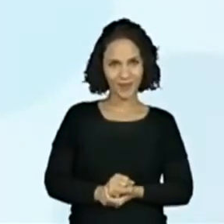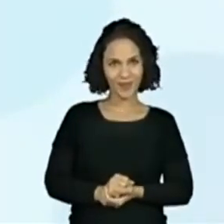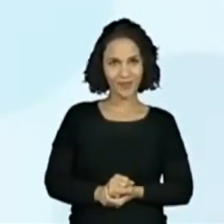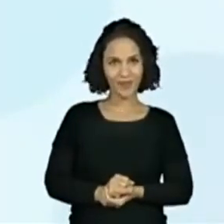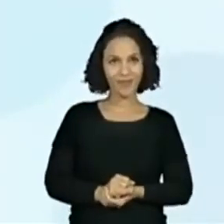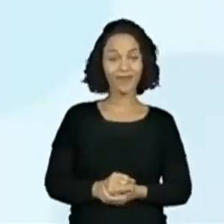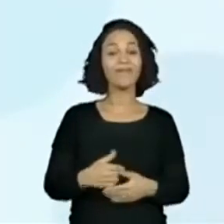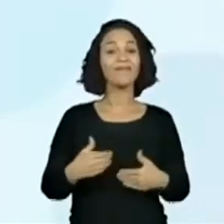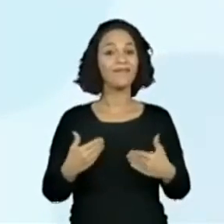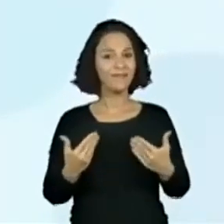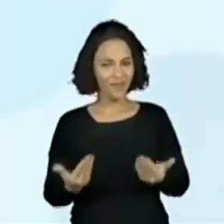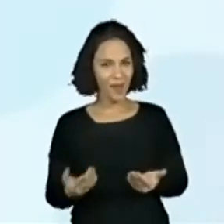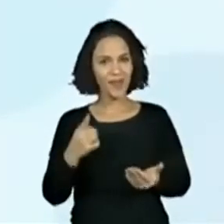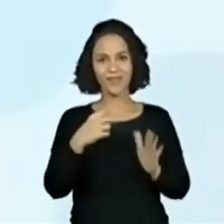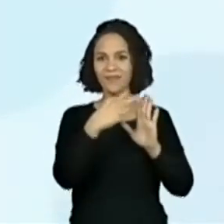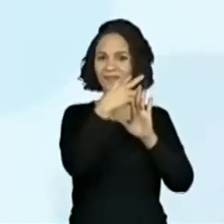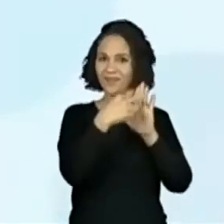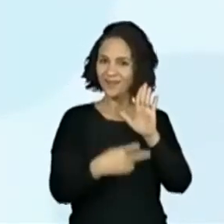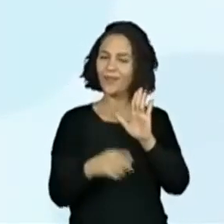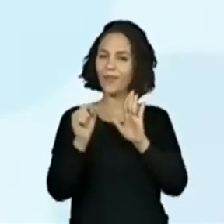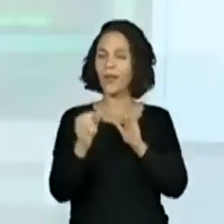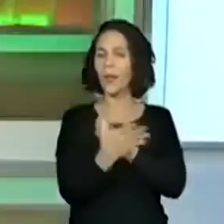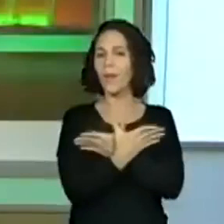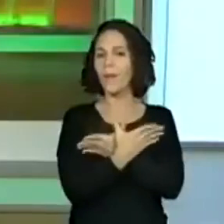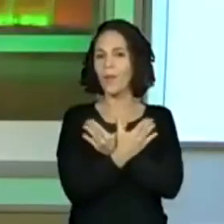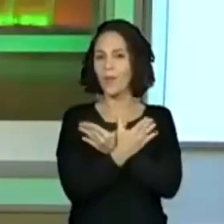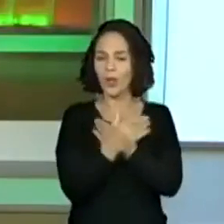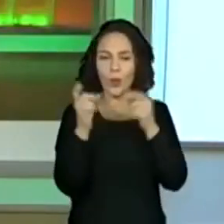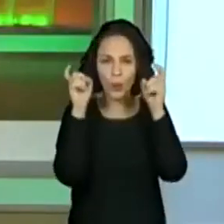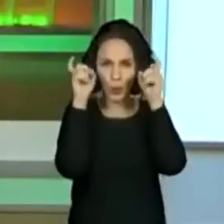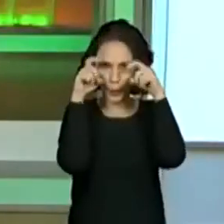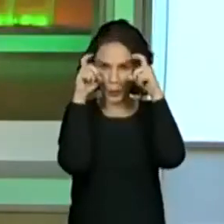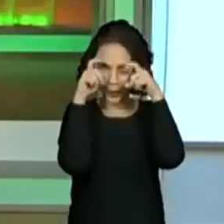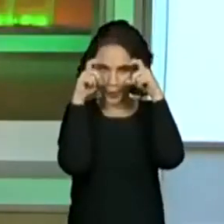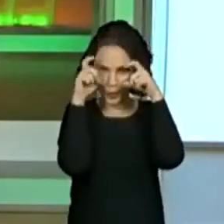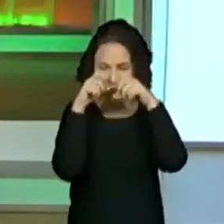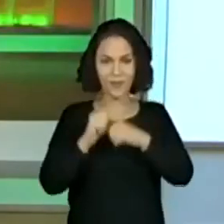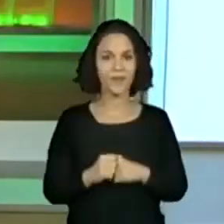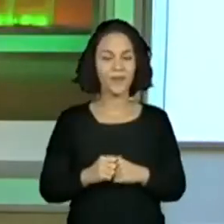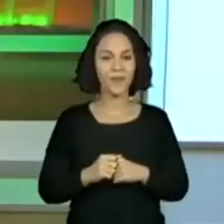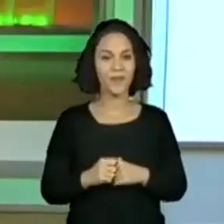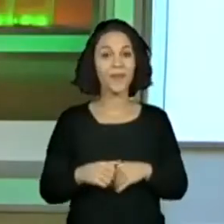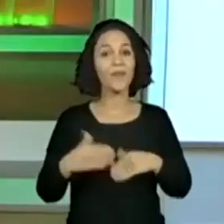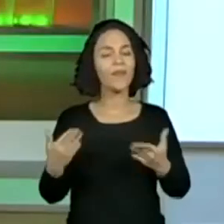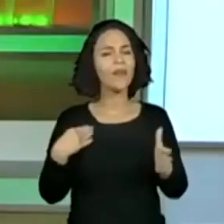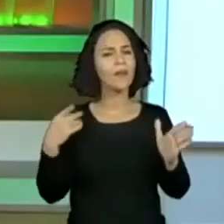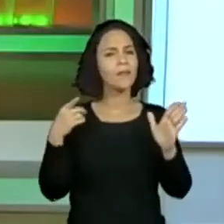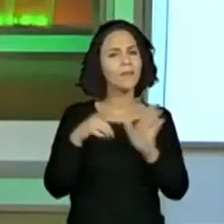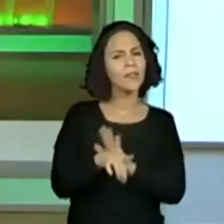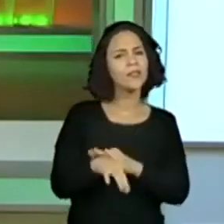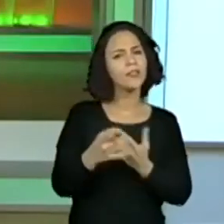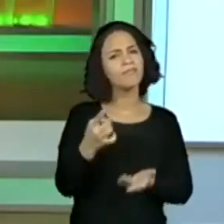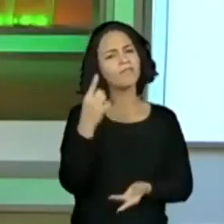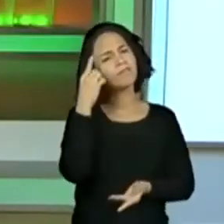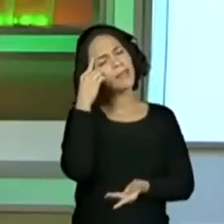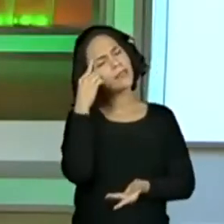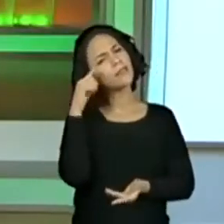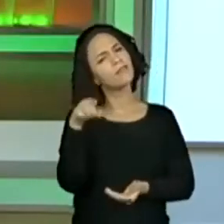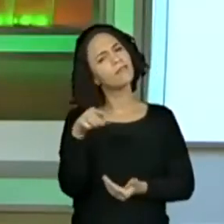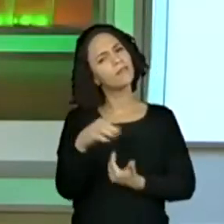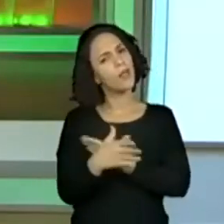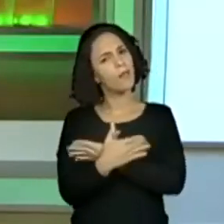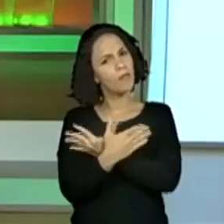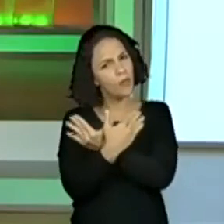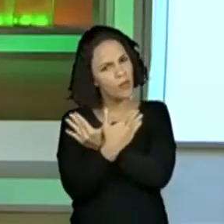Então, essa foi a nossa leitura sobre a borboleta coruja. E aí, pensando na borboleta coruja, o texto